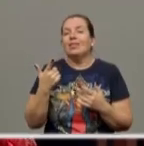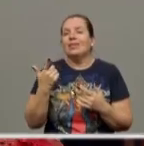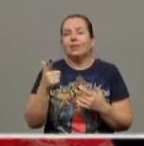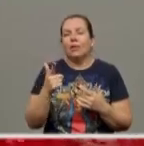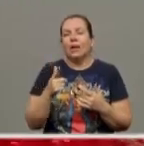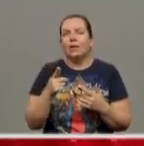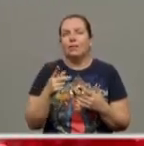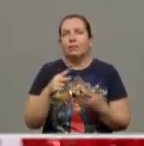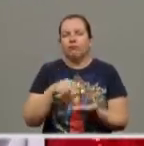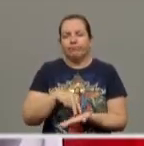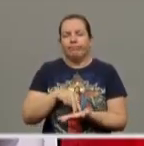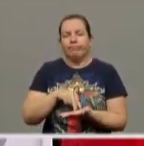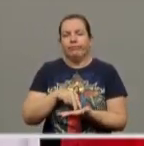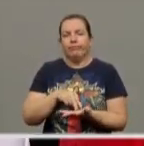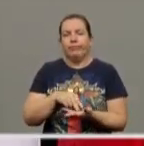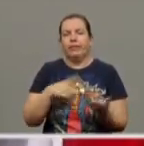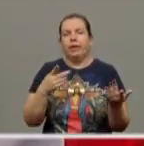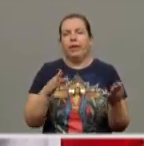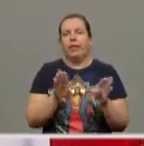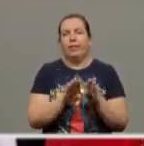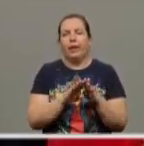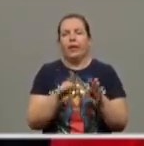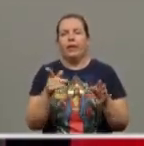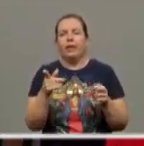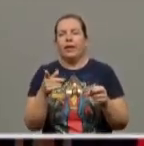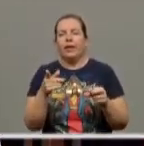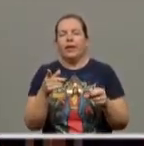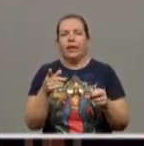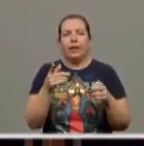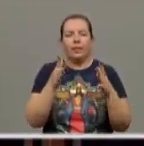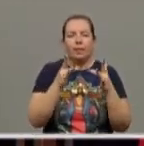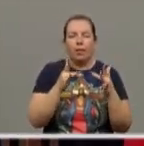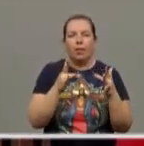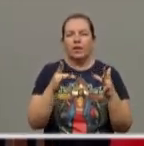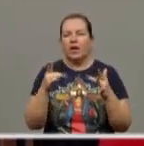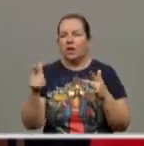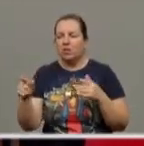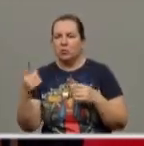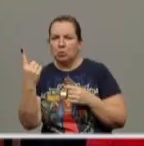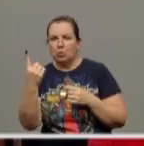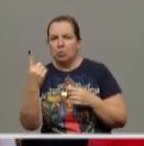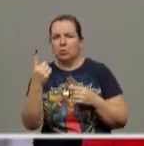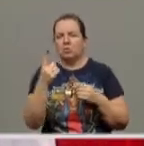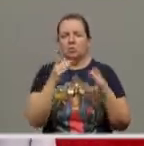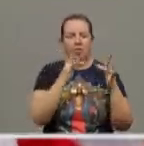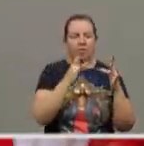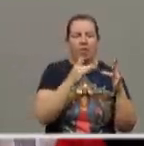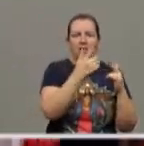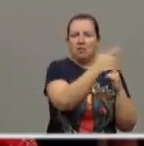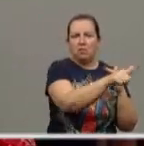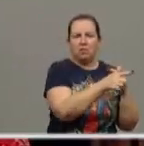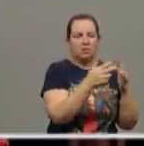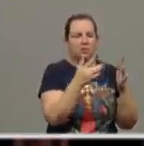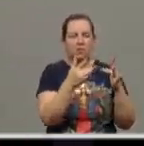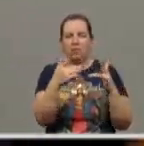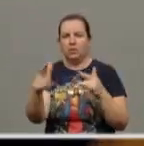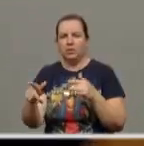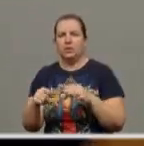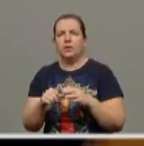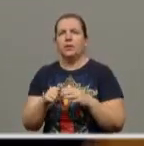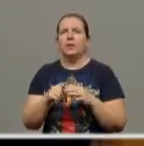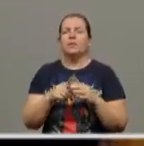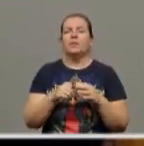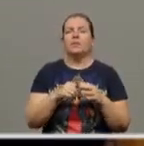outro. Aí é um tal de um final de semana, a criança fica para lá, tem que conviver com a família desse. E aí chega o namorado